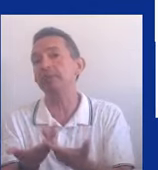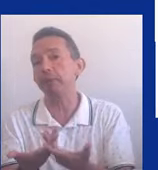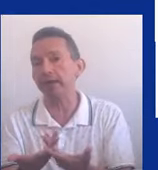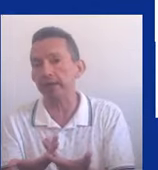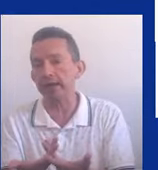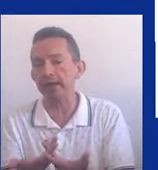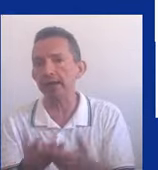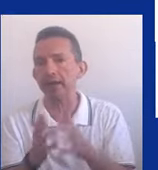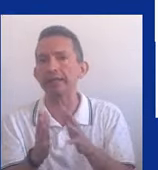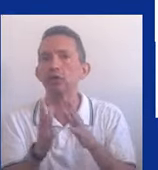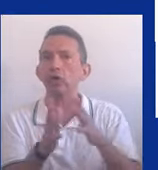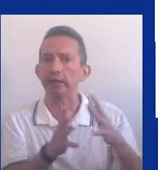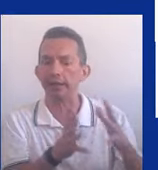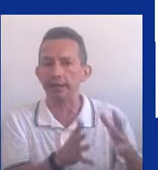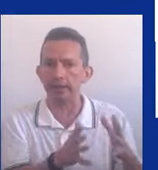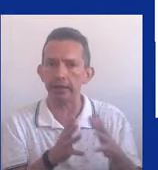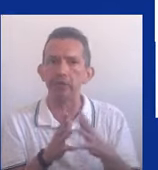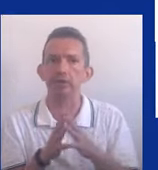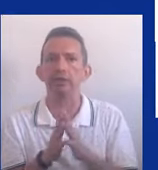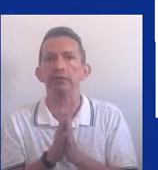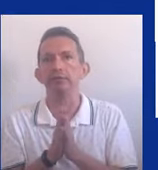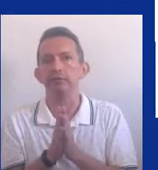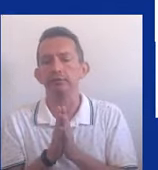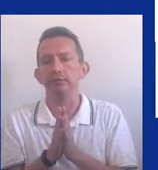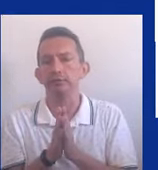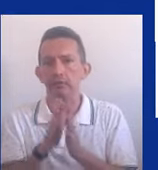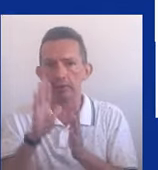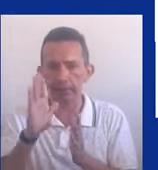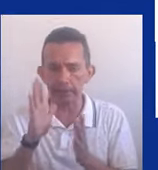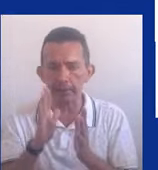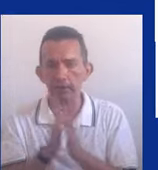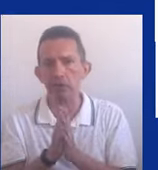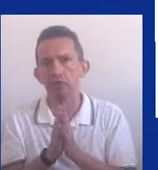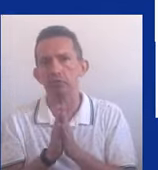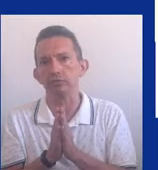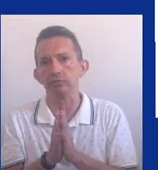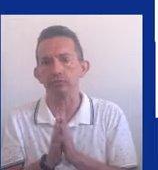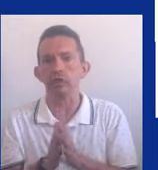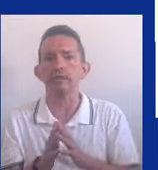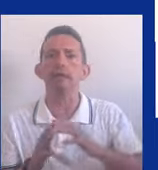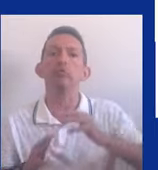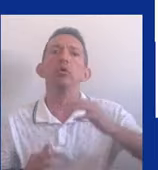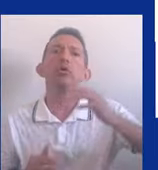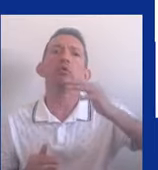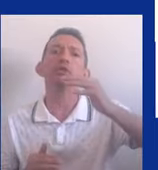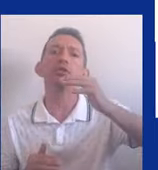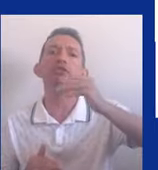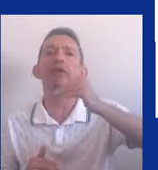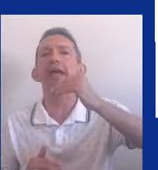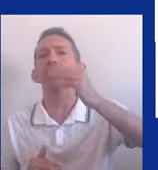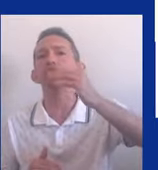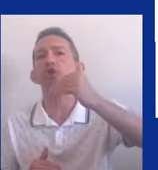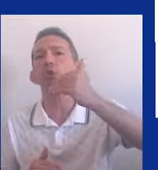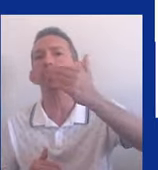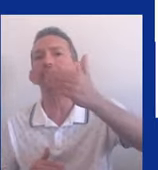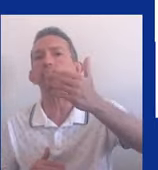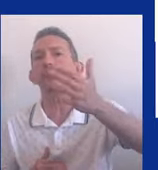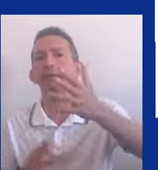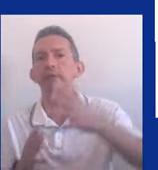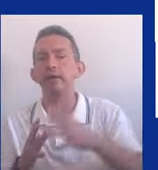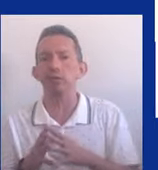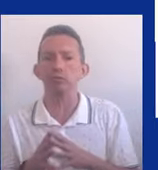vai desempenhar a cada organela desta, então atente para isto. Por exemplo, quando a gente fala